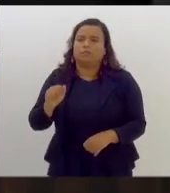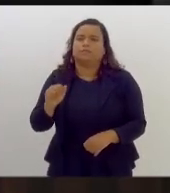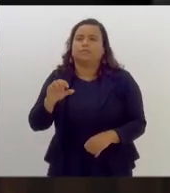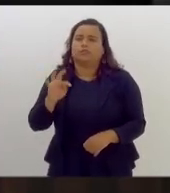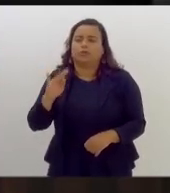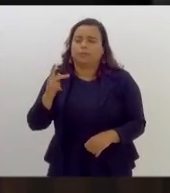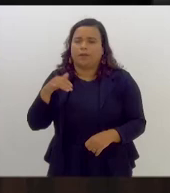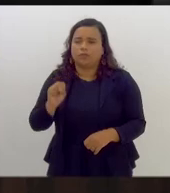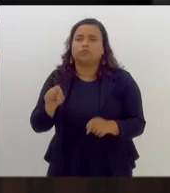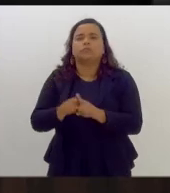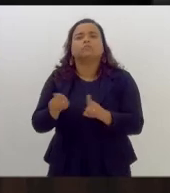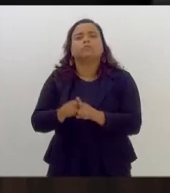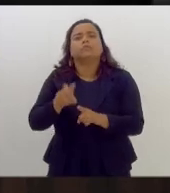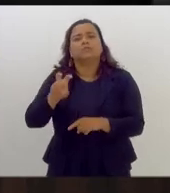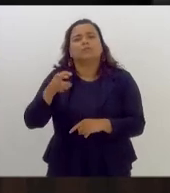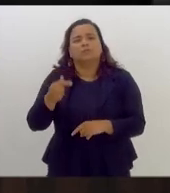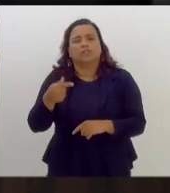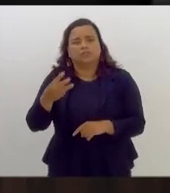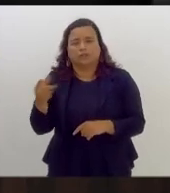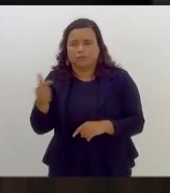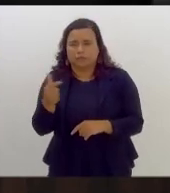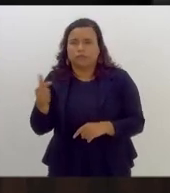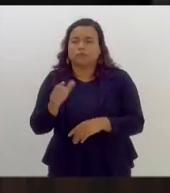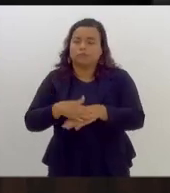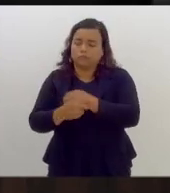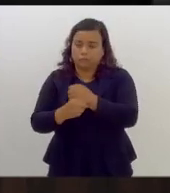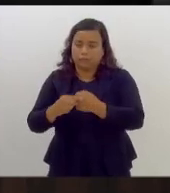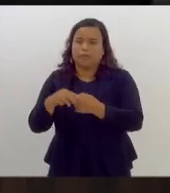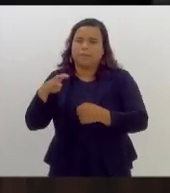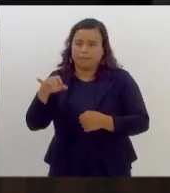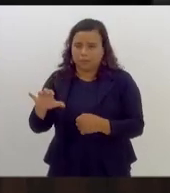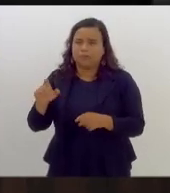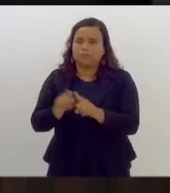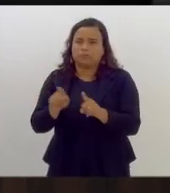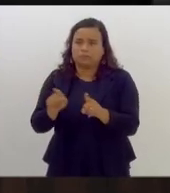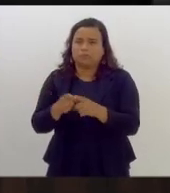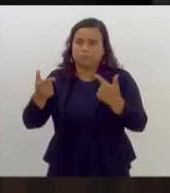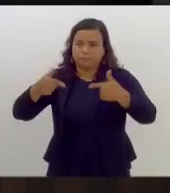573 de 22, de autoria do deputado Carlos Mink, concede o diploma Paul Singer